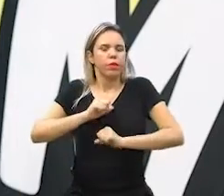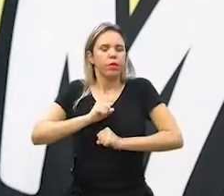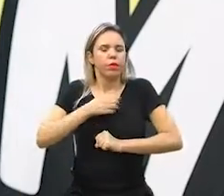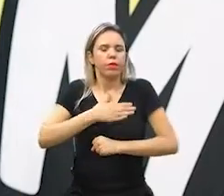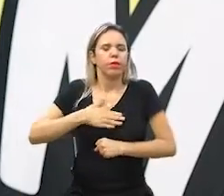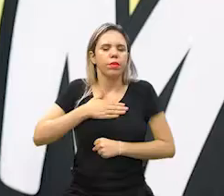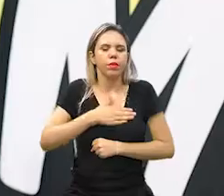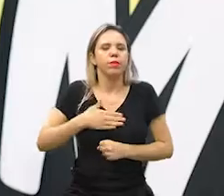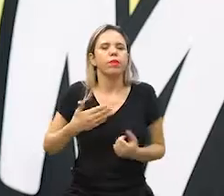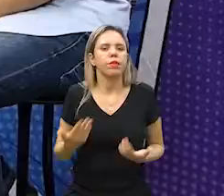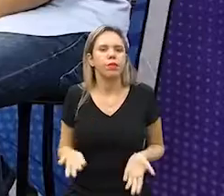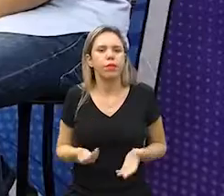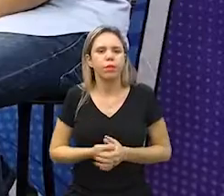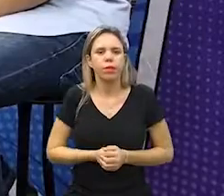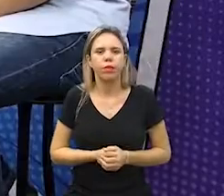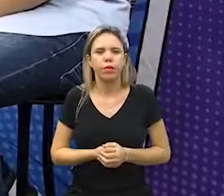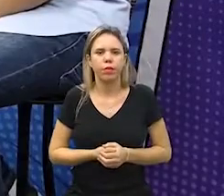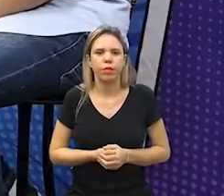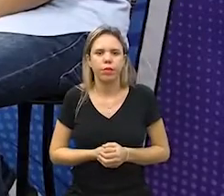sensação gostosa, né?